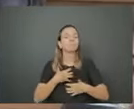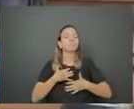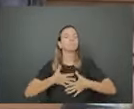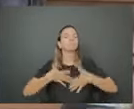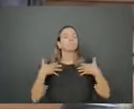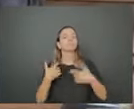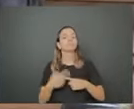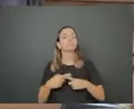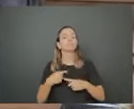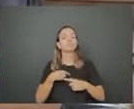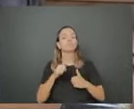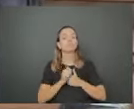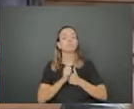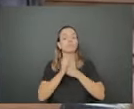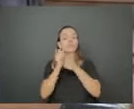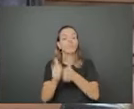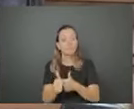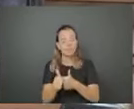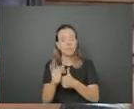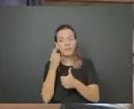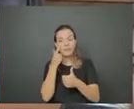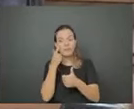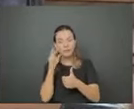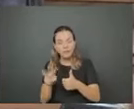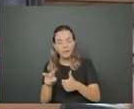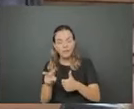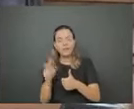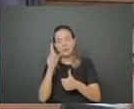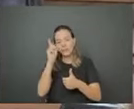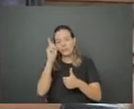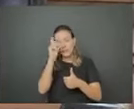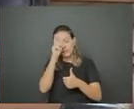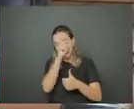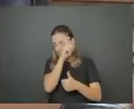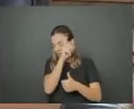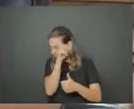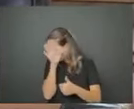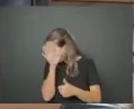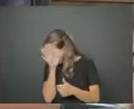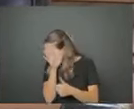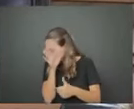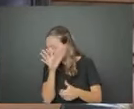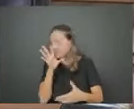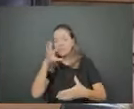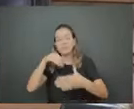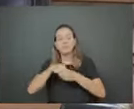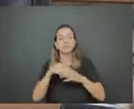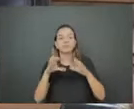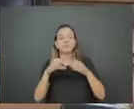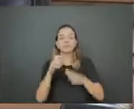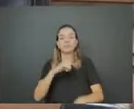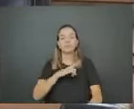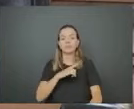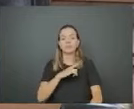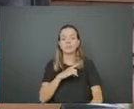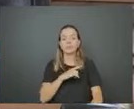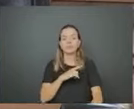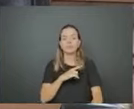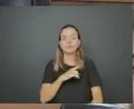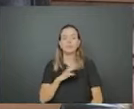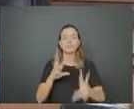né, as dificuldades da corporação. Quando o senhor foi assumir há um ano o comando da polícia, me vinha